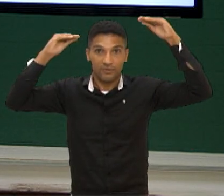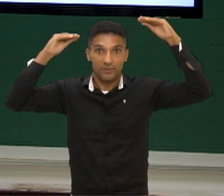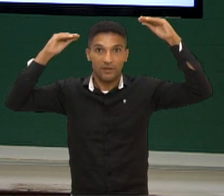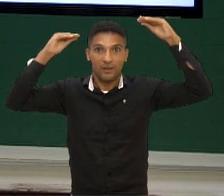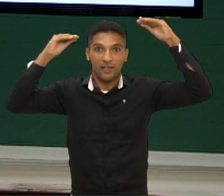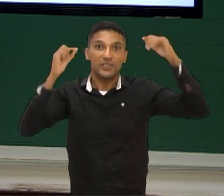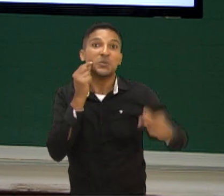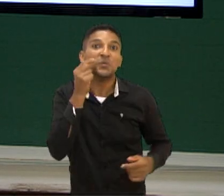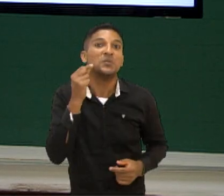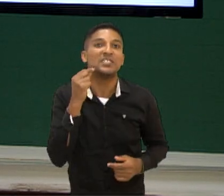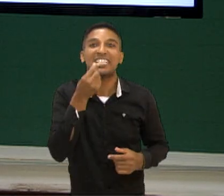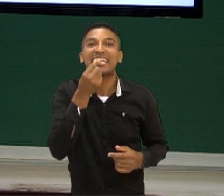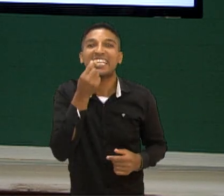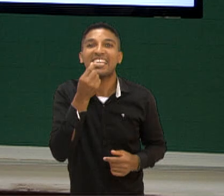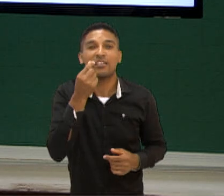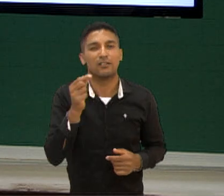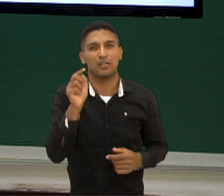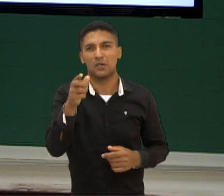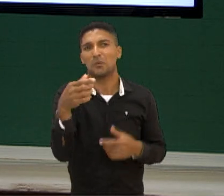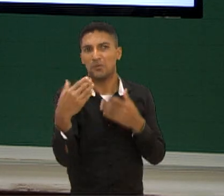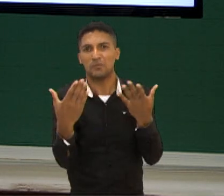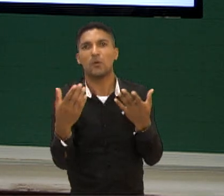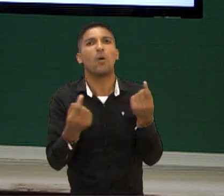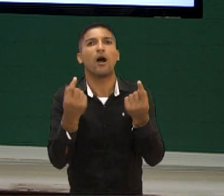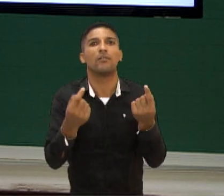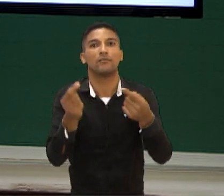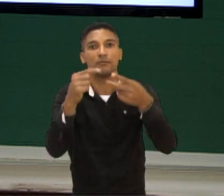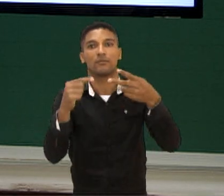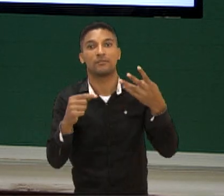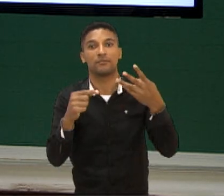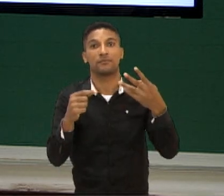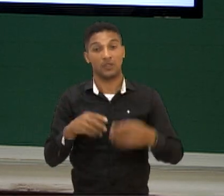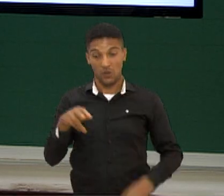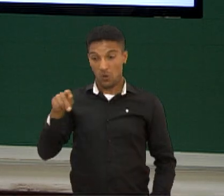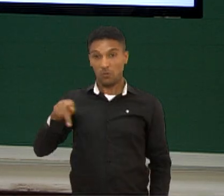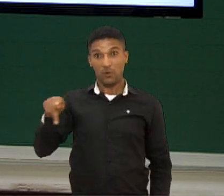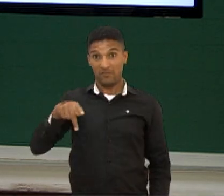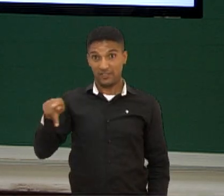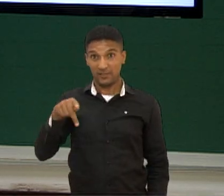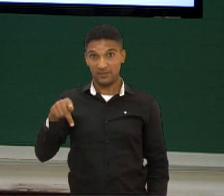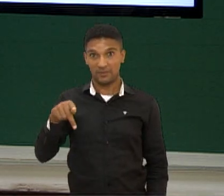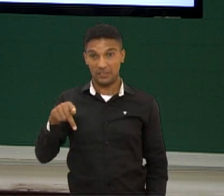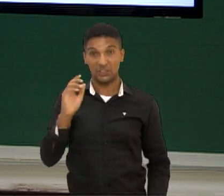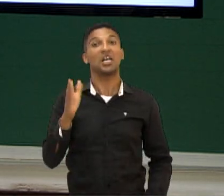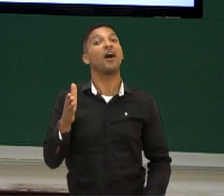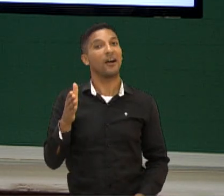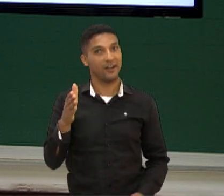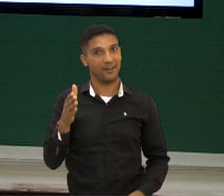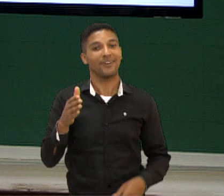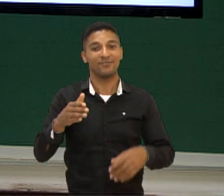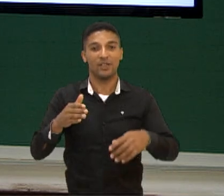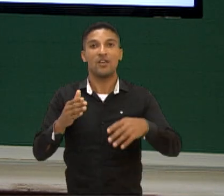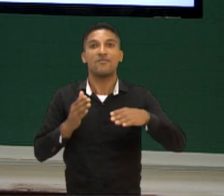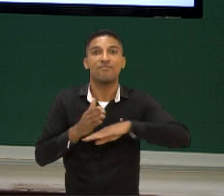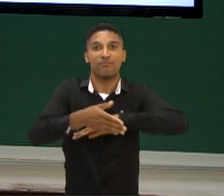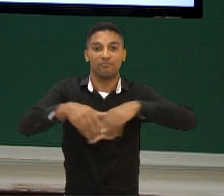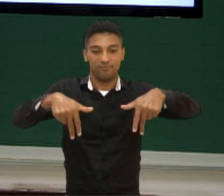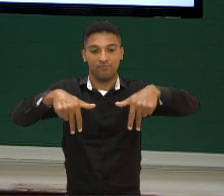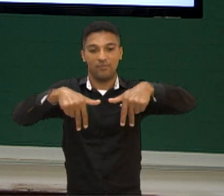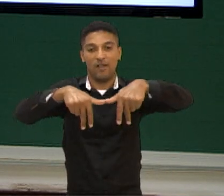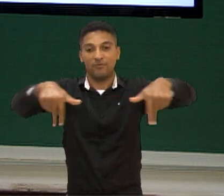acabei sendo, né? Porque tem aquela coisa, né? As crianças e tal, daí depois fica aquela tiração de sarro. Ah, mas é normal, né?